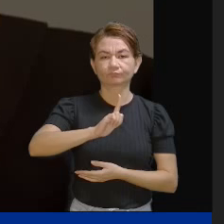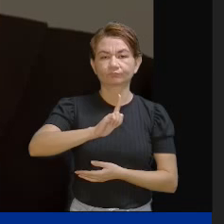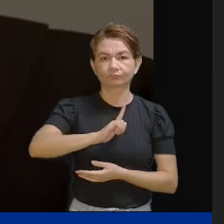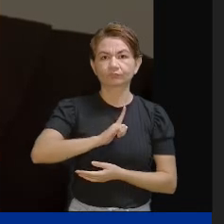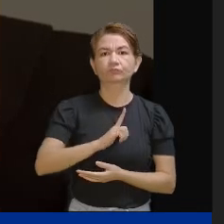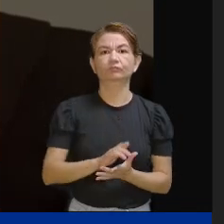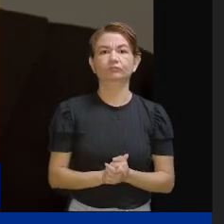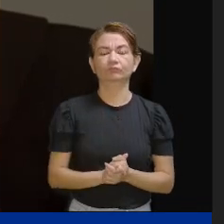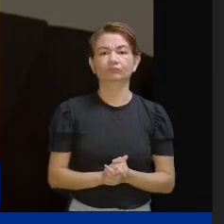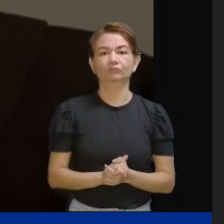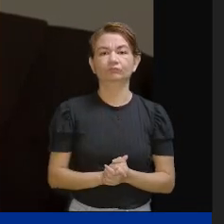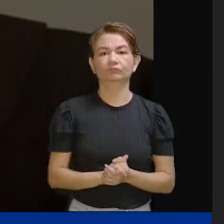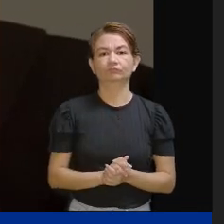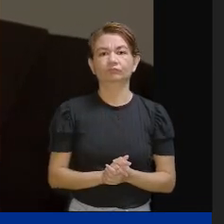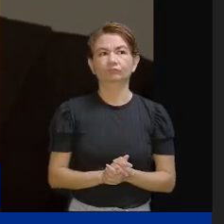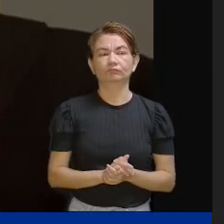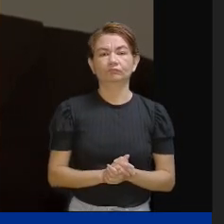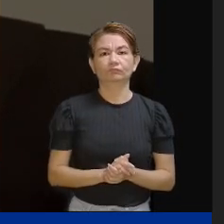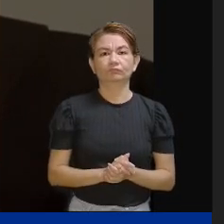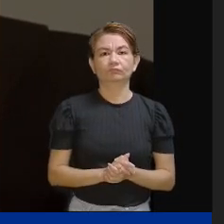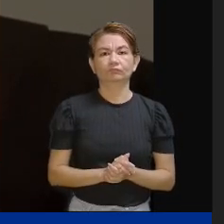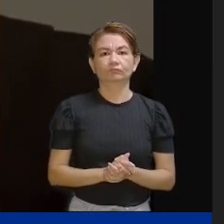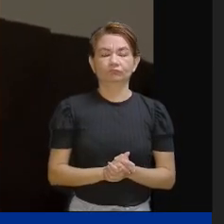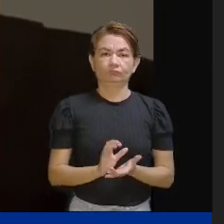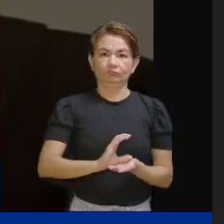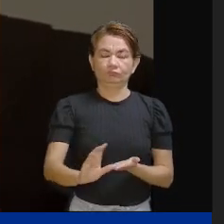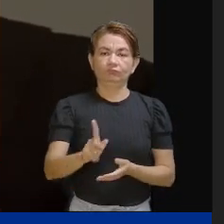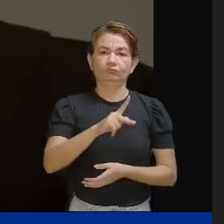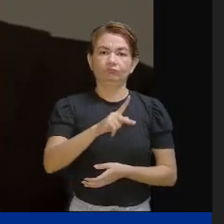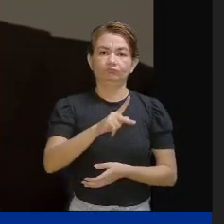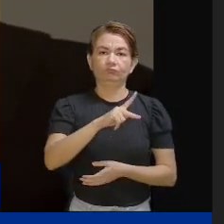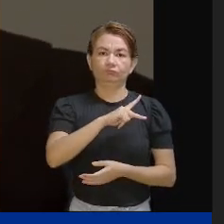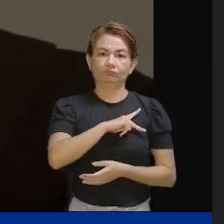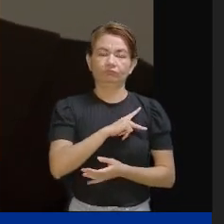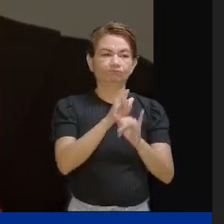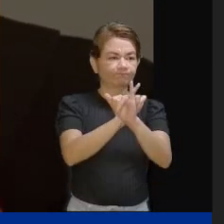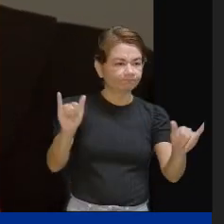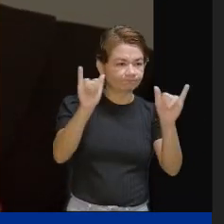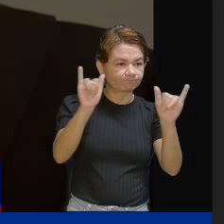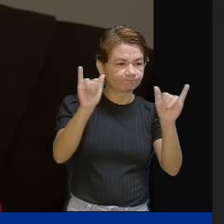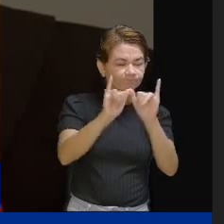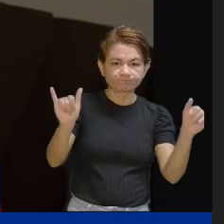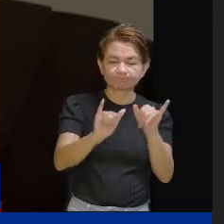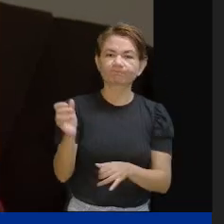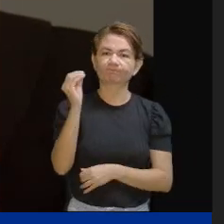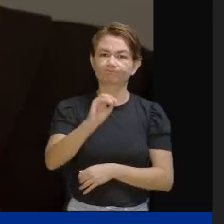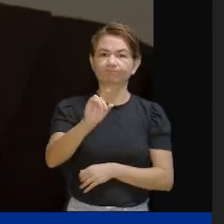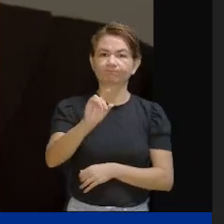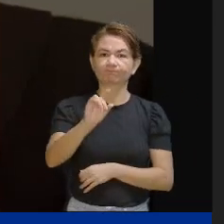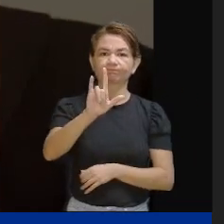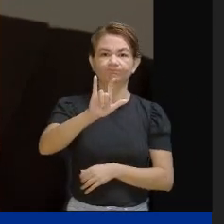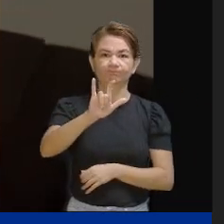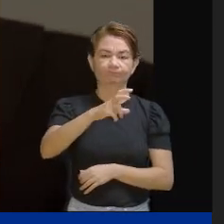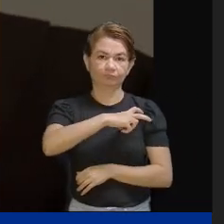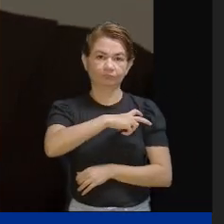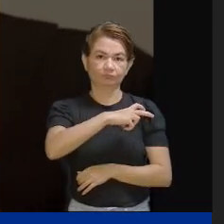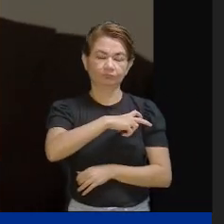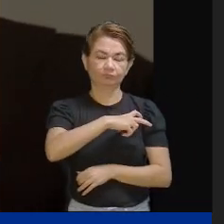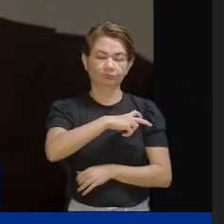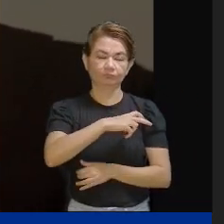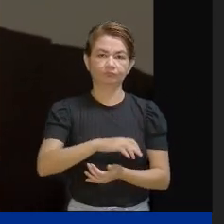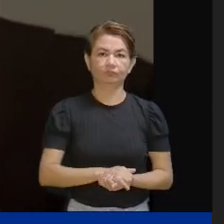de recurso público na referida propaganda veiculada no Instagram pessoal